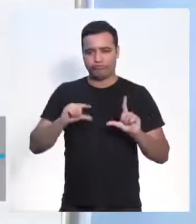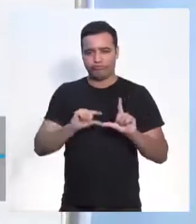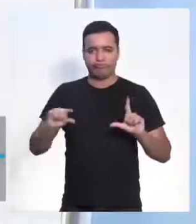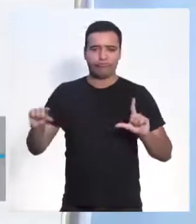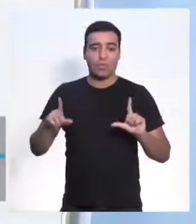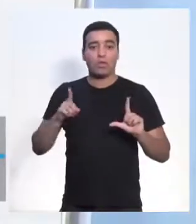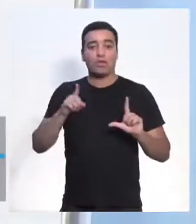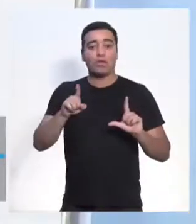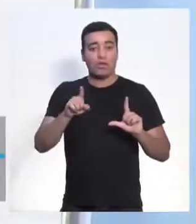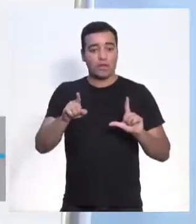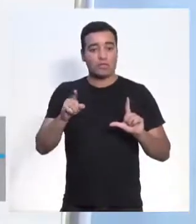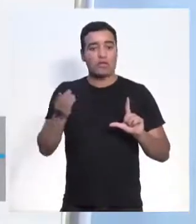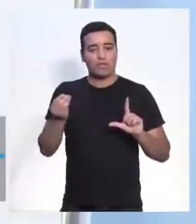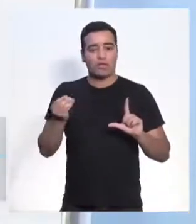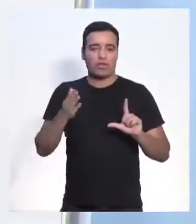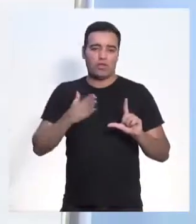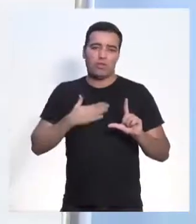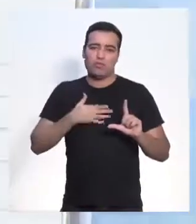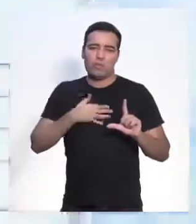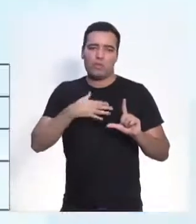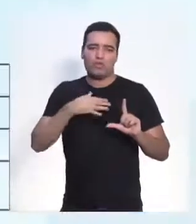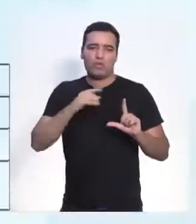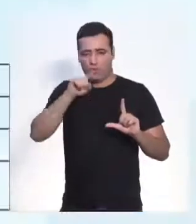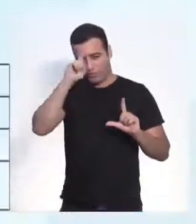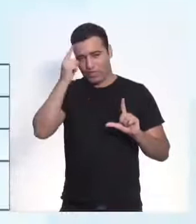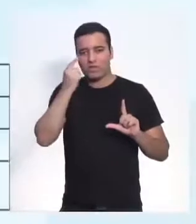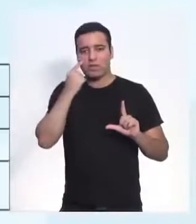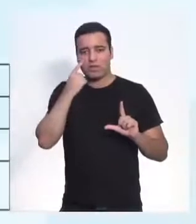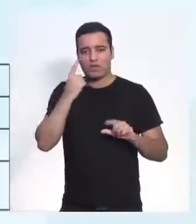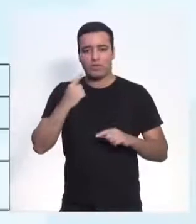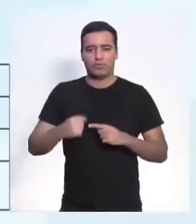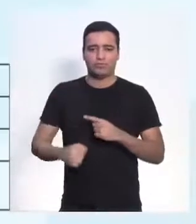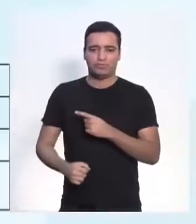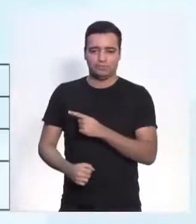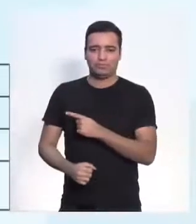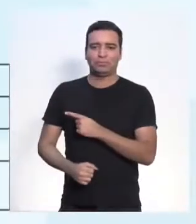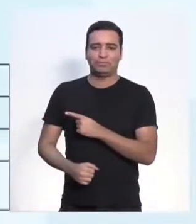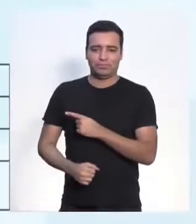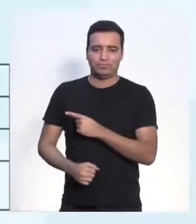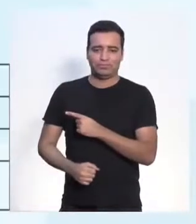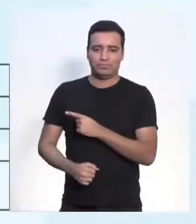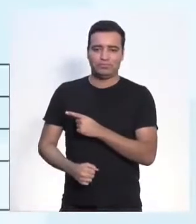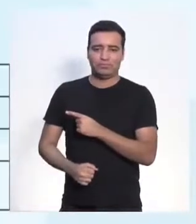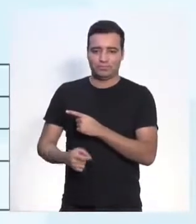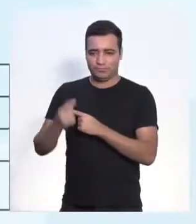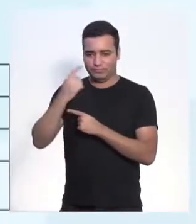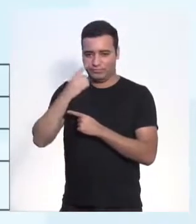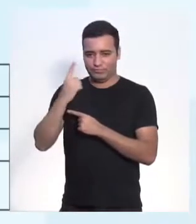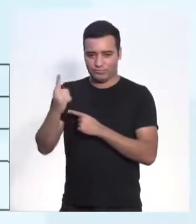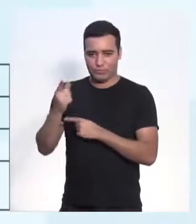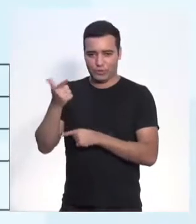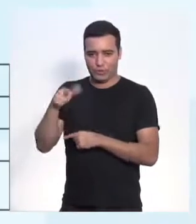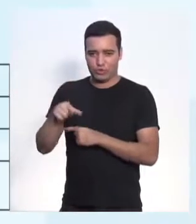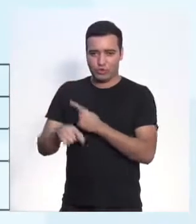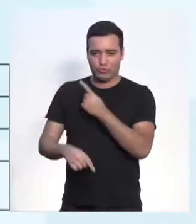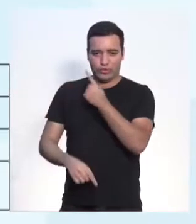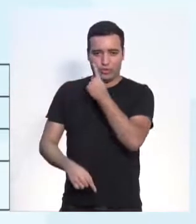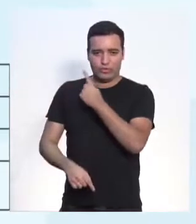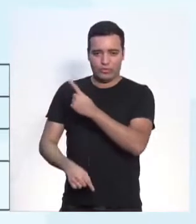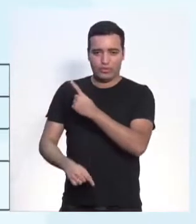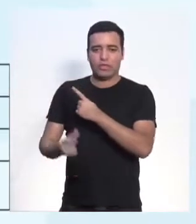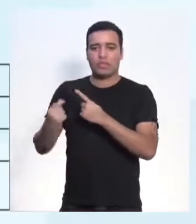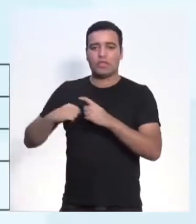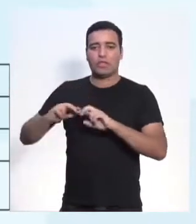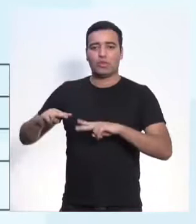Agora esse aí não, esse eu coloquei só pela explicação mesmo que o pessoal pediu para mim, tá, Antônia? Então vamos lá, aí isso, ó, está aparecendo de novo aí, e tem um link aí